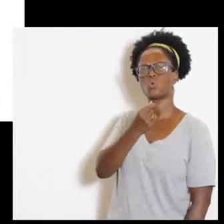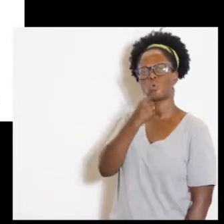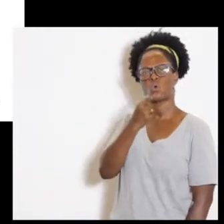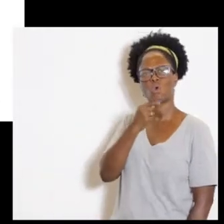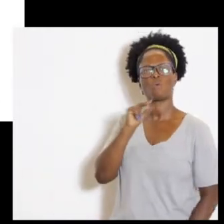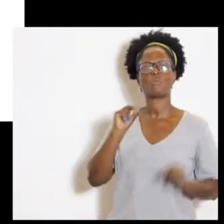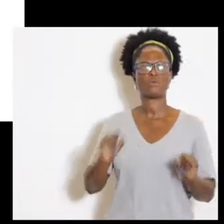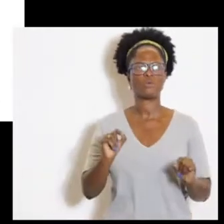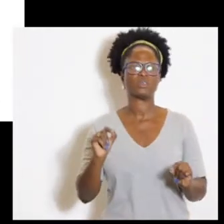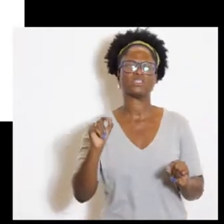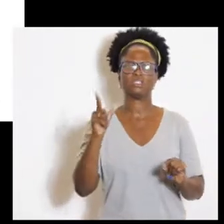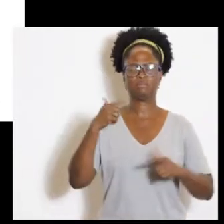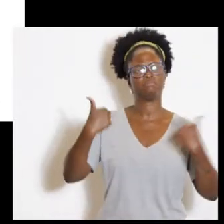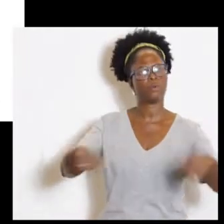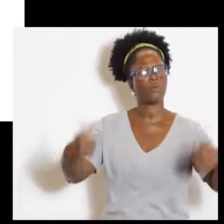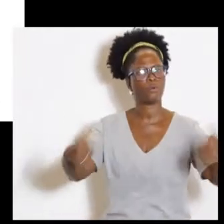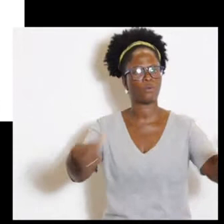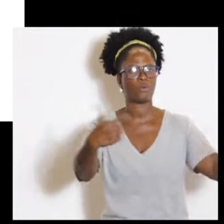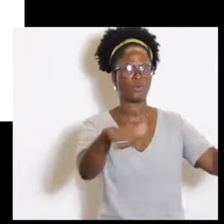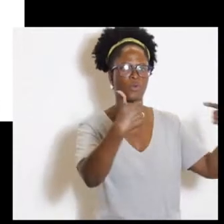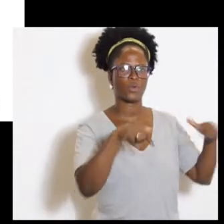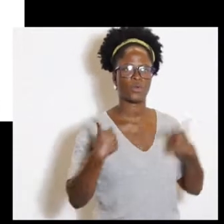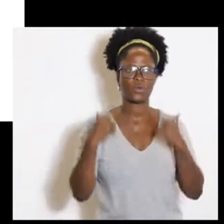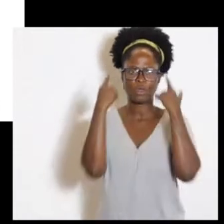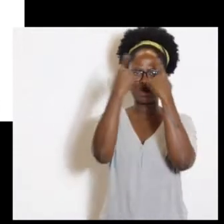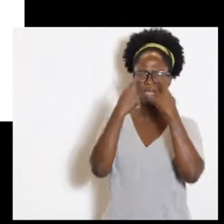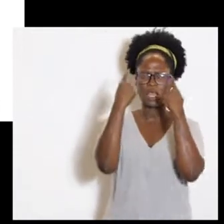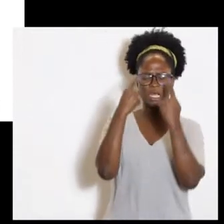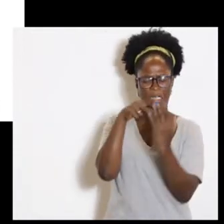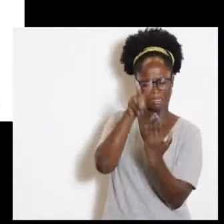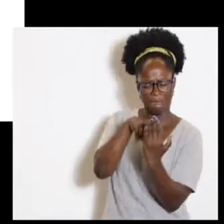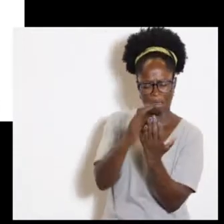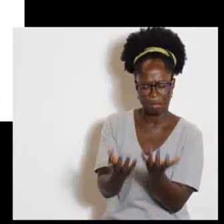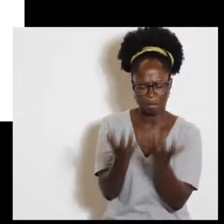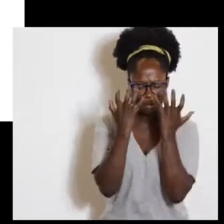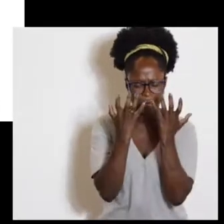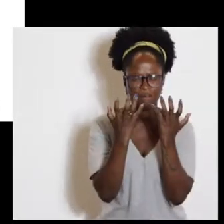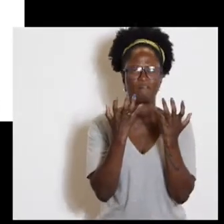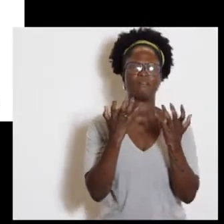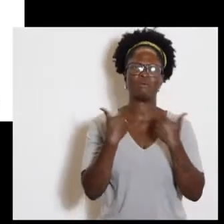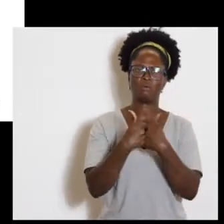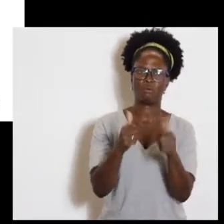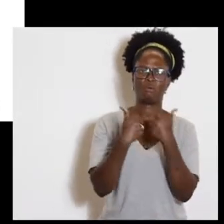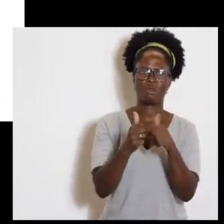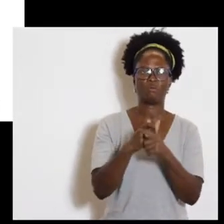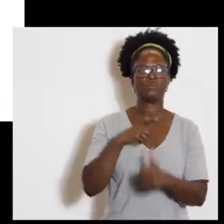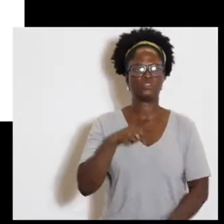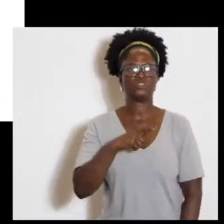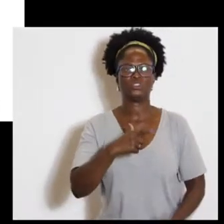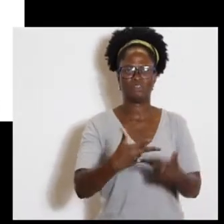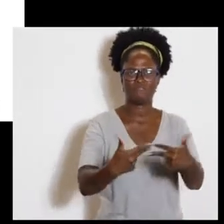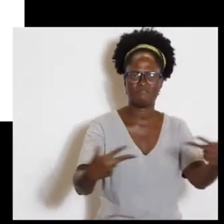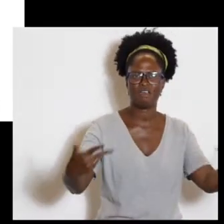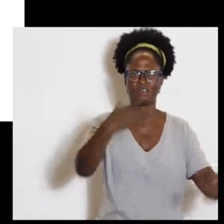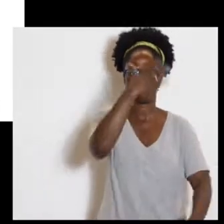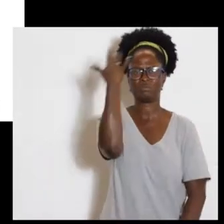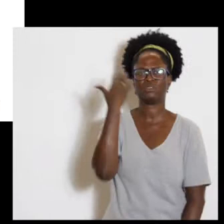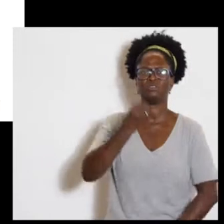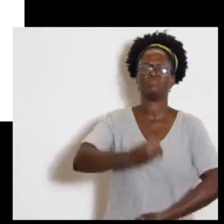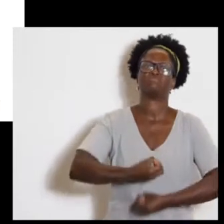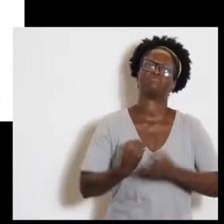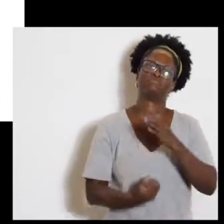aqui no pé e do mpu tampo com os olhos vermelhos de tanto ler no ônibus os tiozinhos tiazinha no sarau